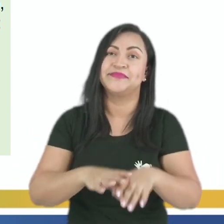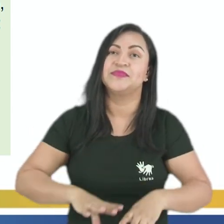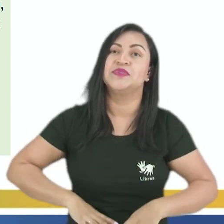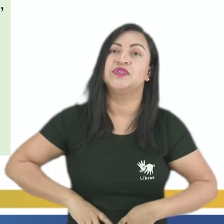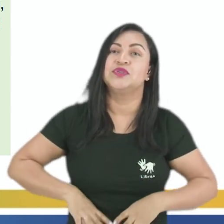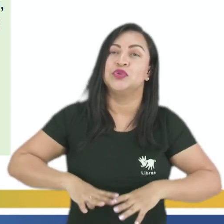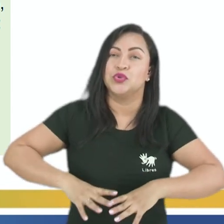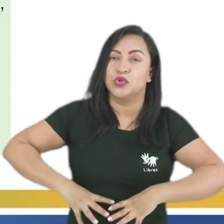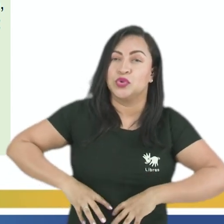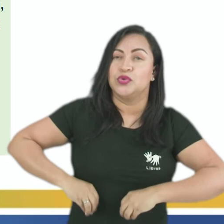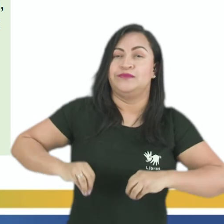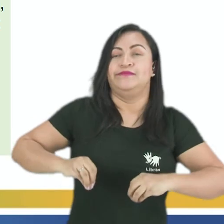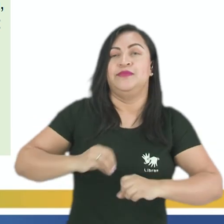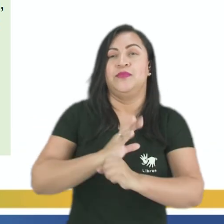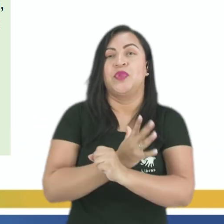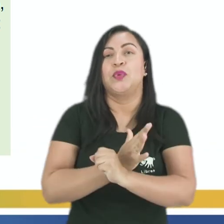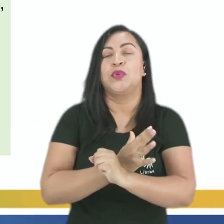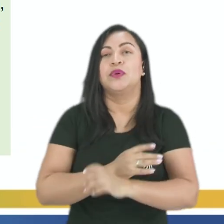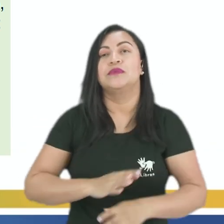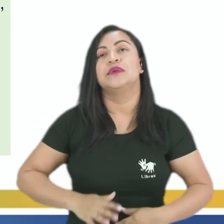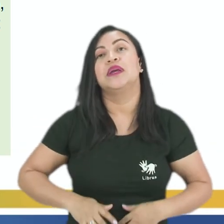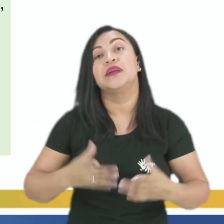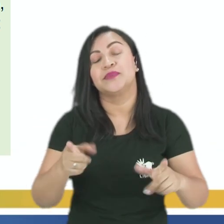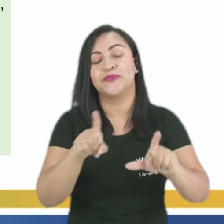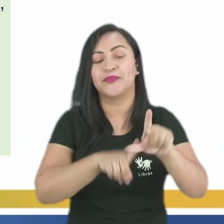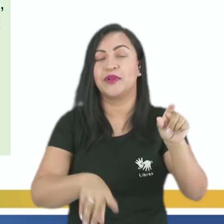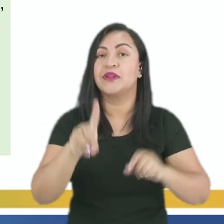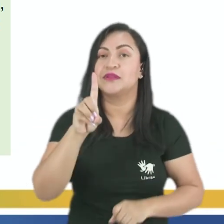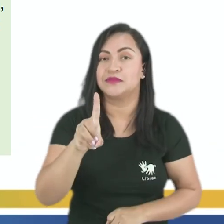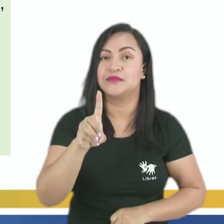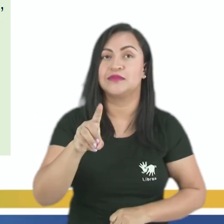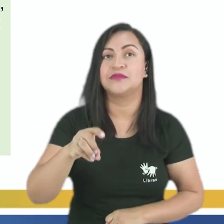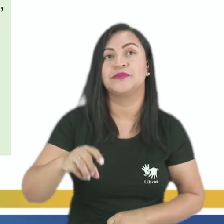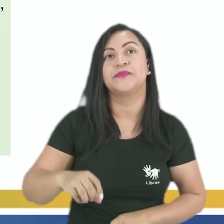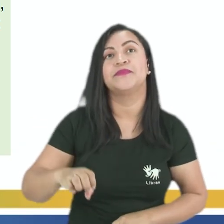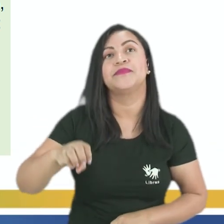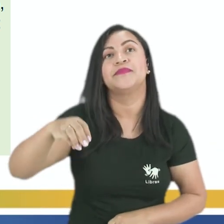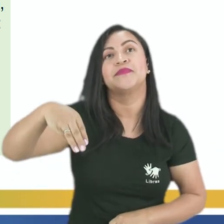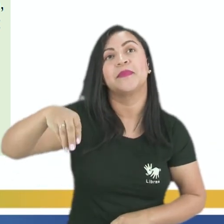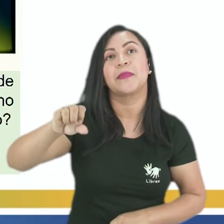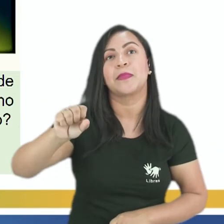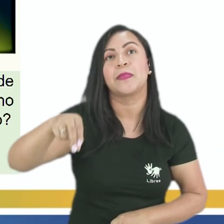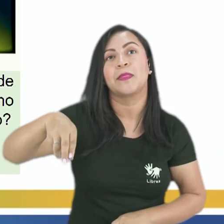uma neutralização, tá? Então, a letra D, leite de magnésia.